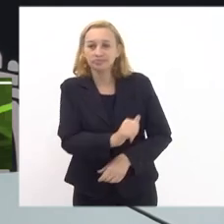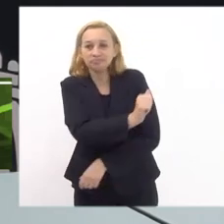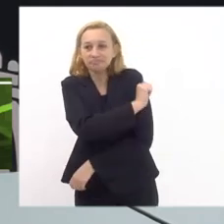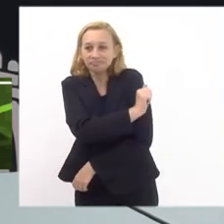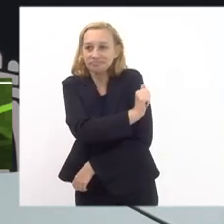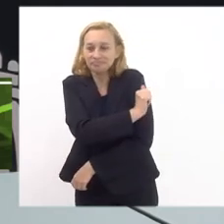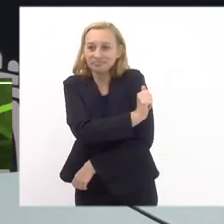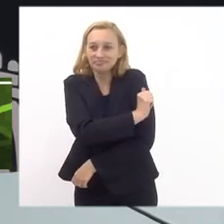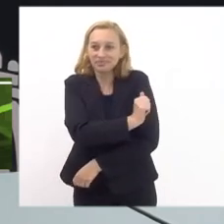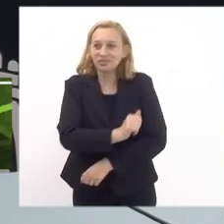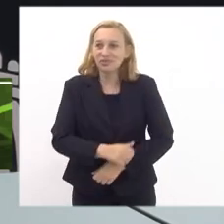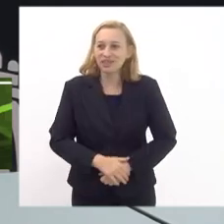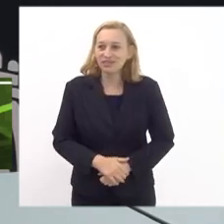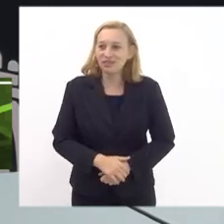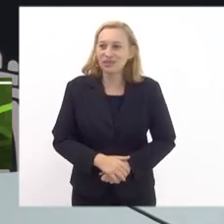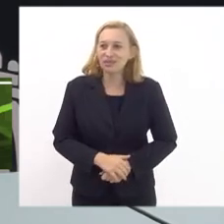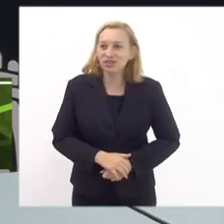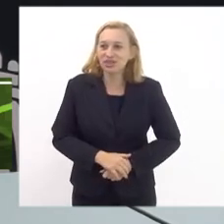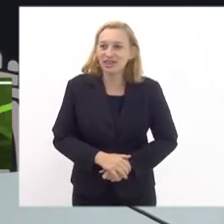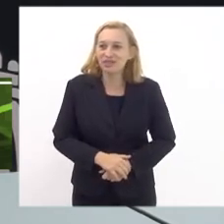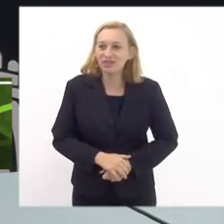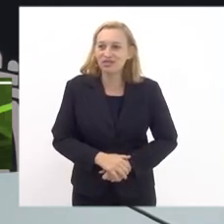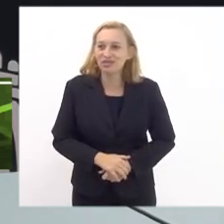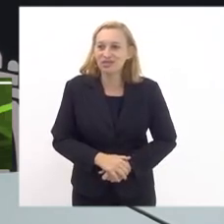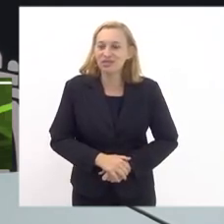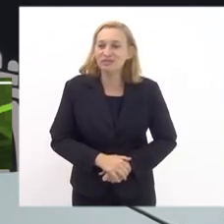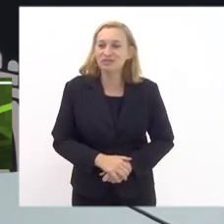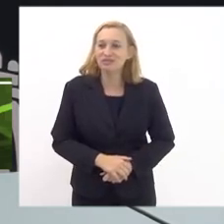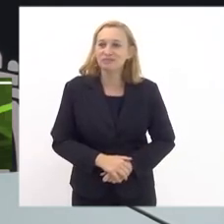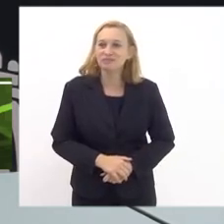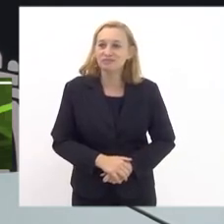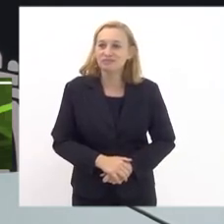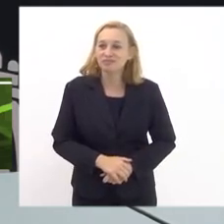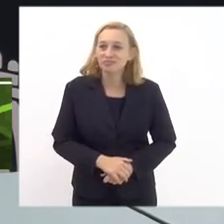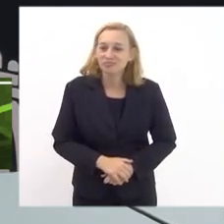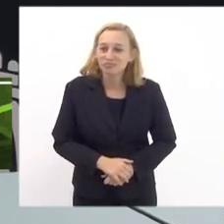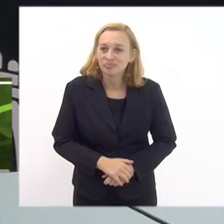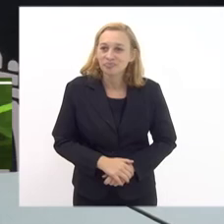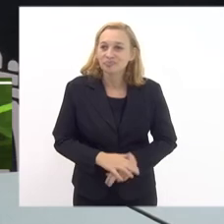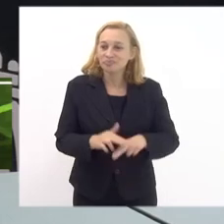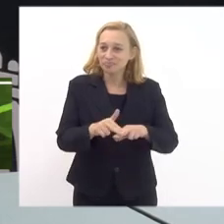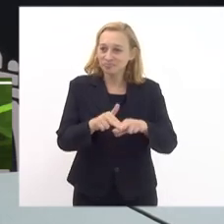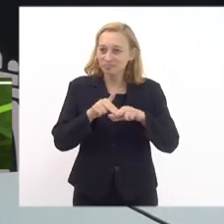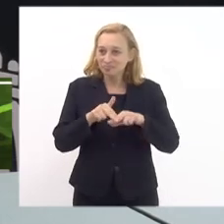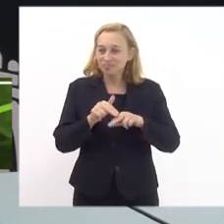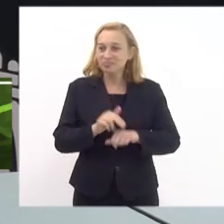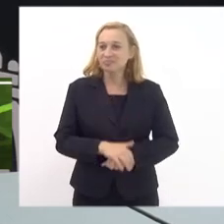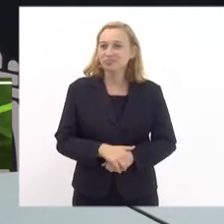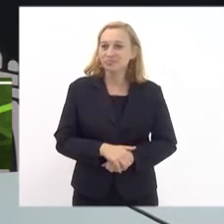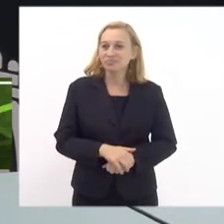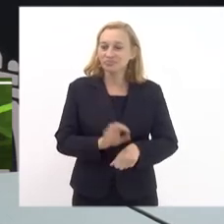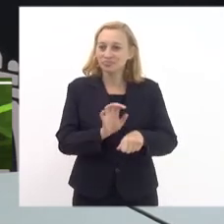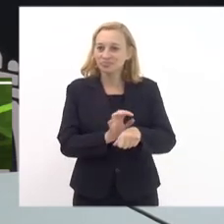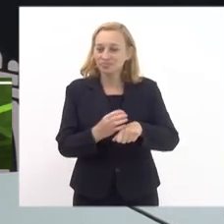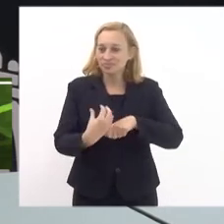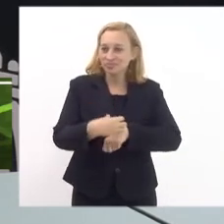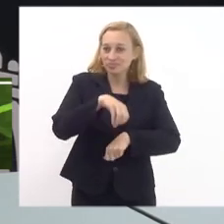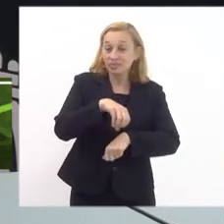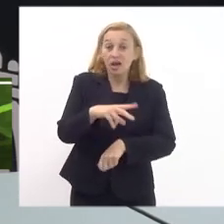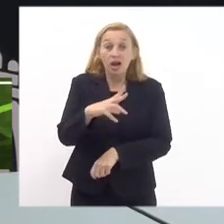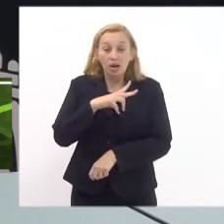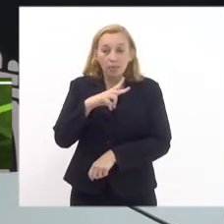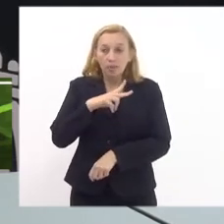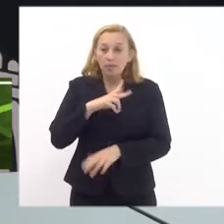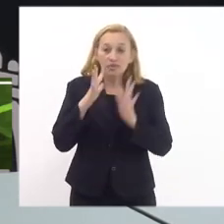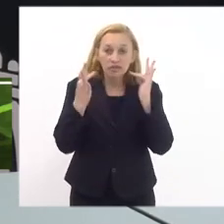com problemas dessa ordem, fruto da Covid na própria família,